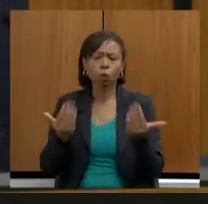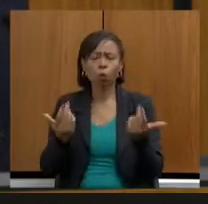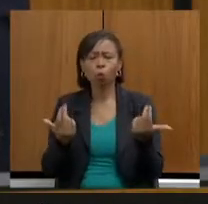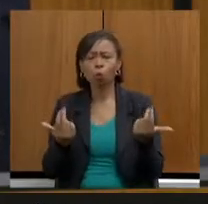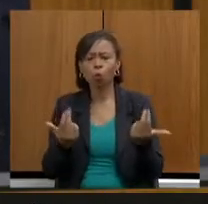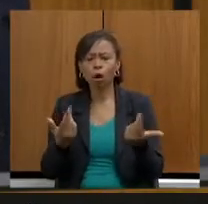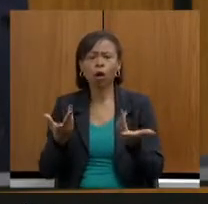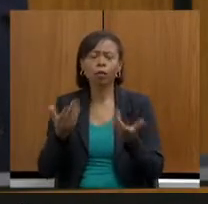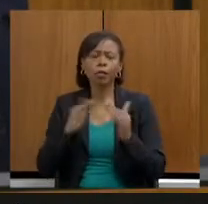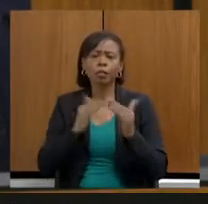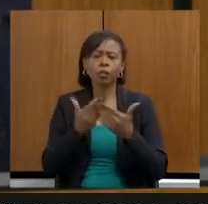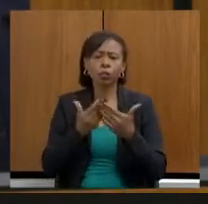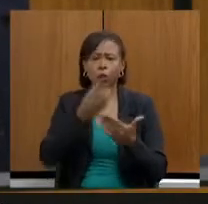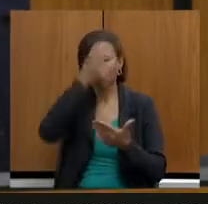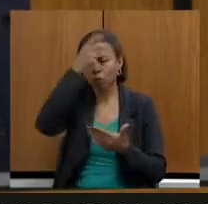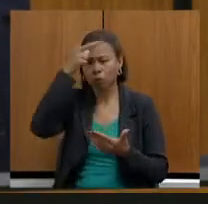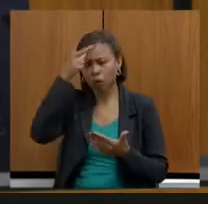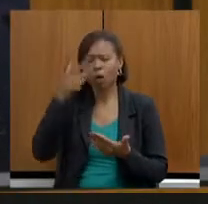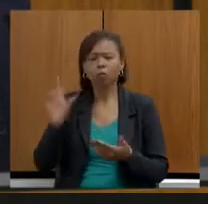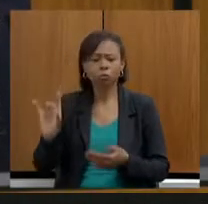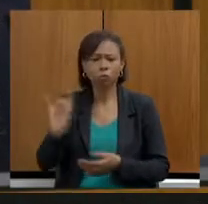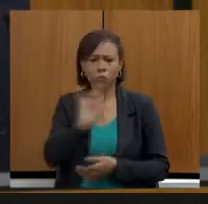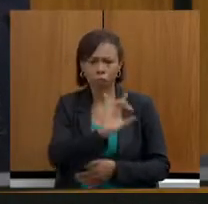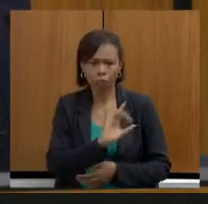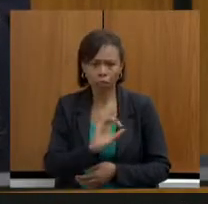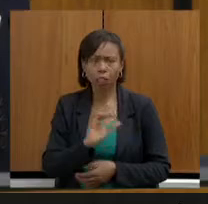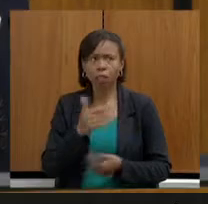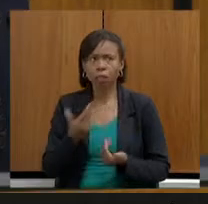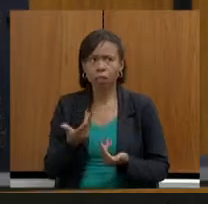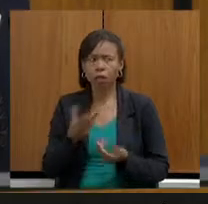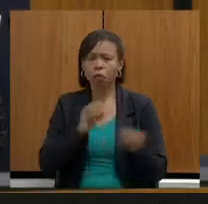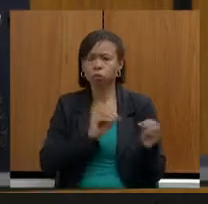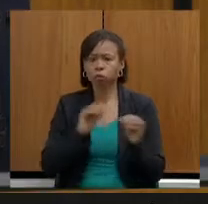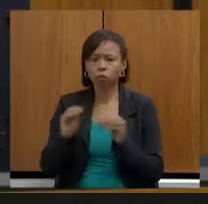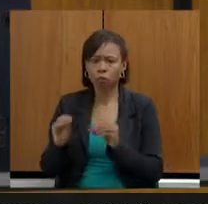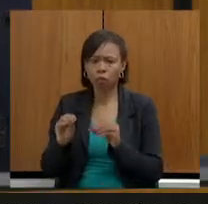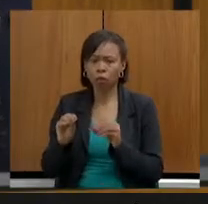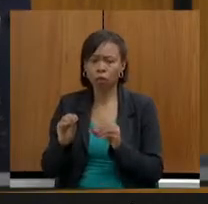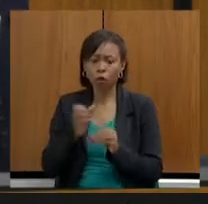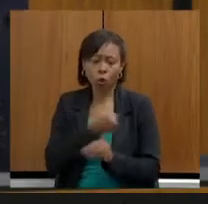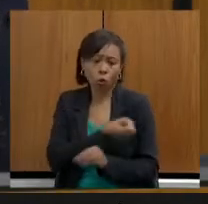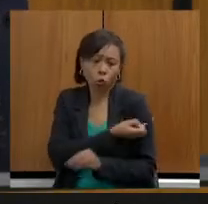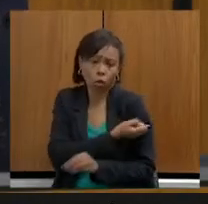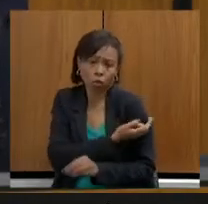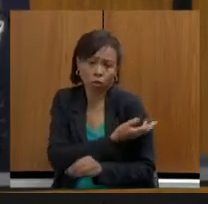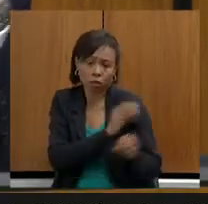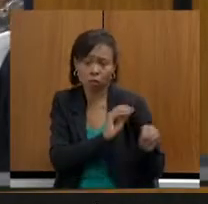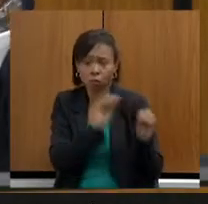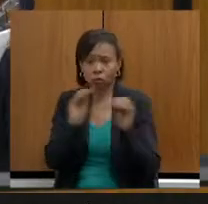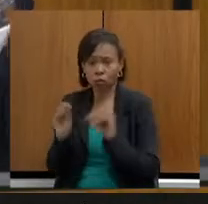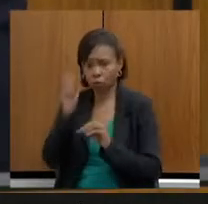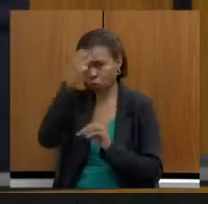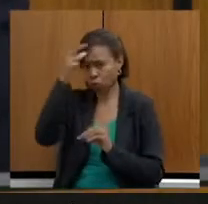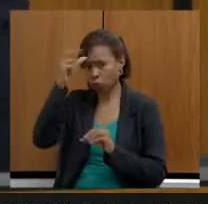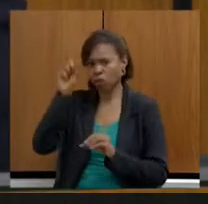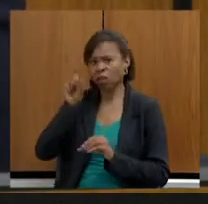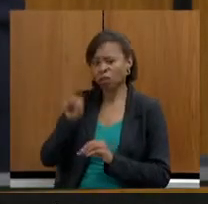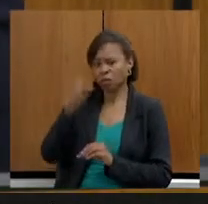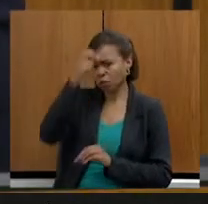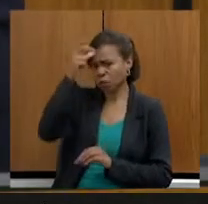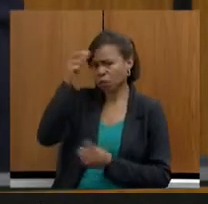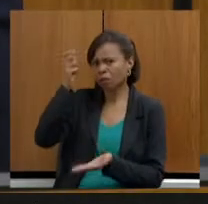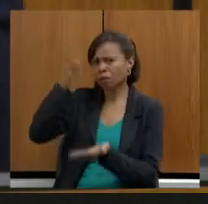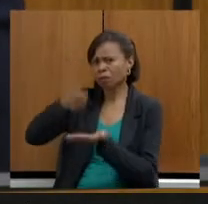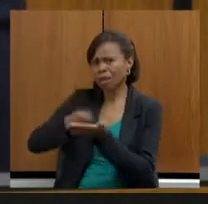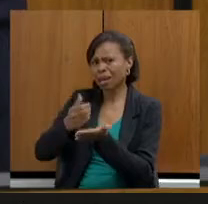de cada cidade portanto é eficiente transferir os anos iniciais para as prefeituras já que elas Gastão muito mais para obter